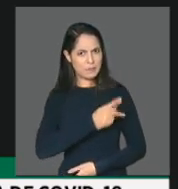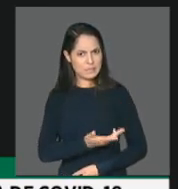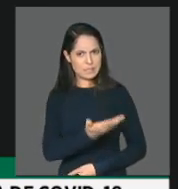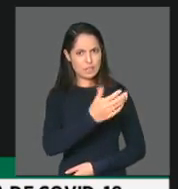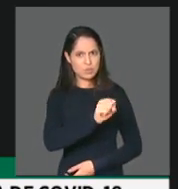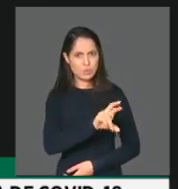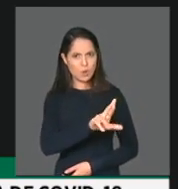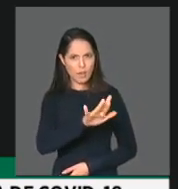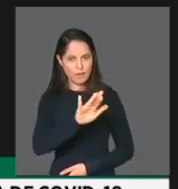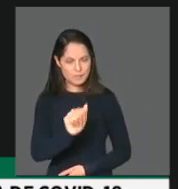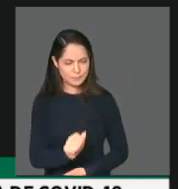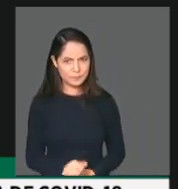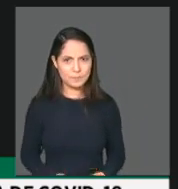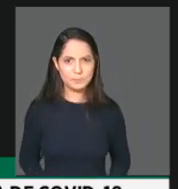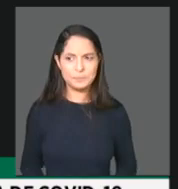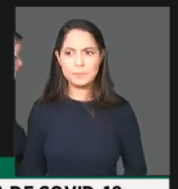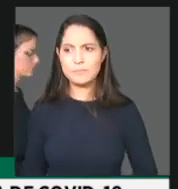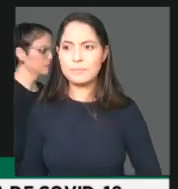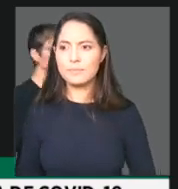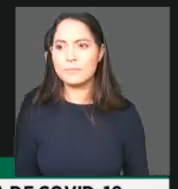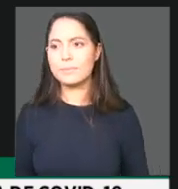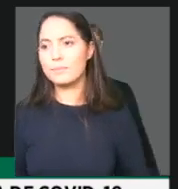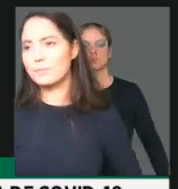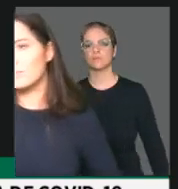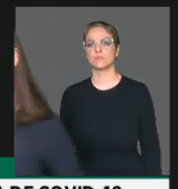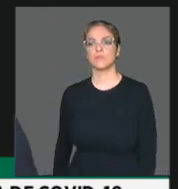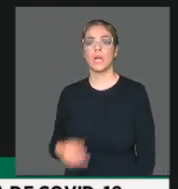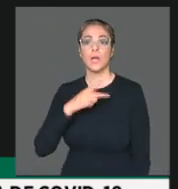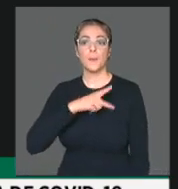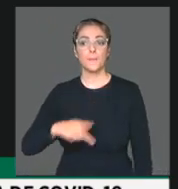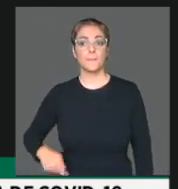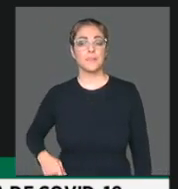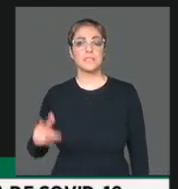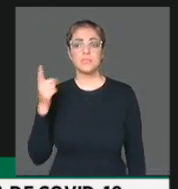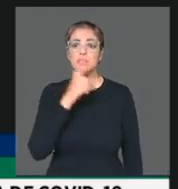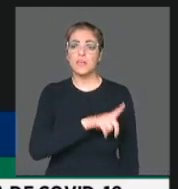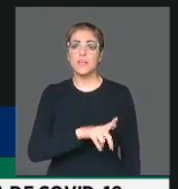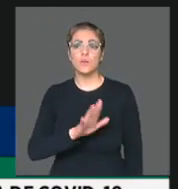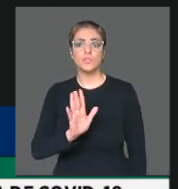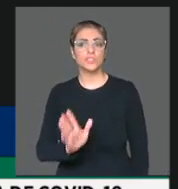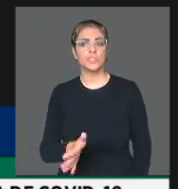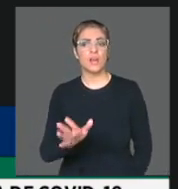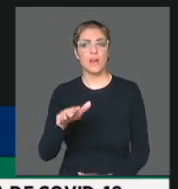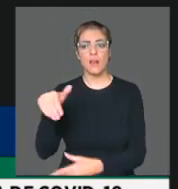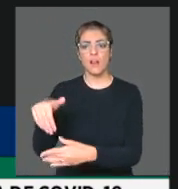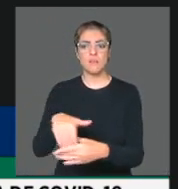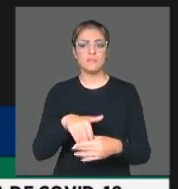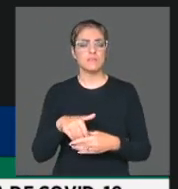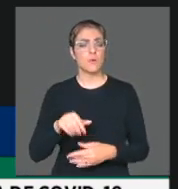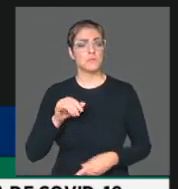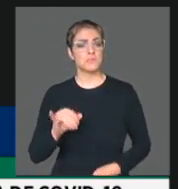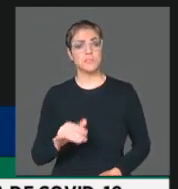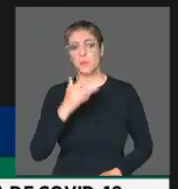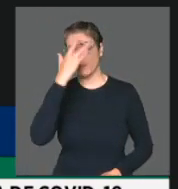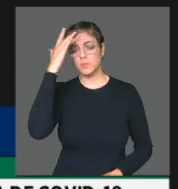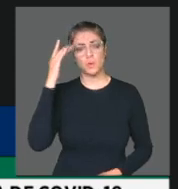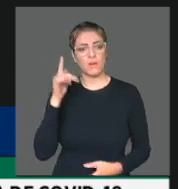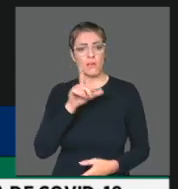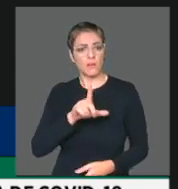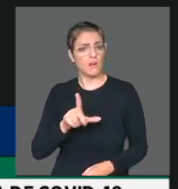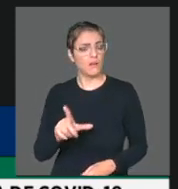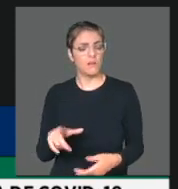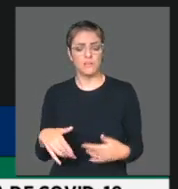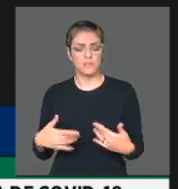ganha uma eleição, assim como o presidente da República ganhou uma eleição, ninguém de nós que questiona os